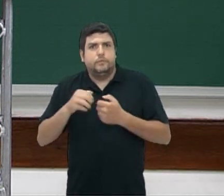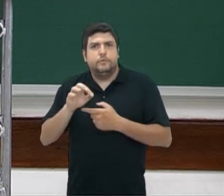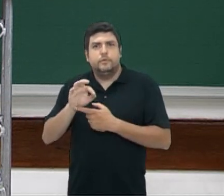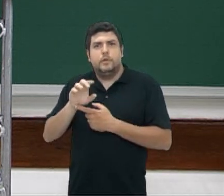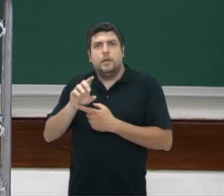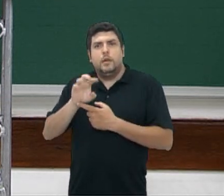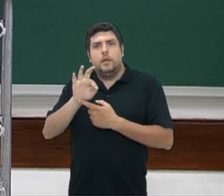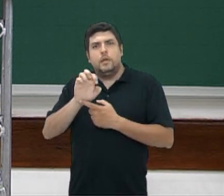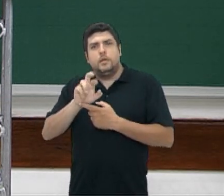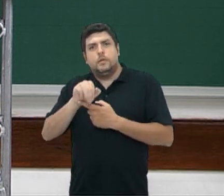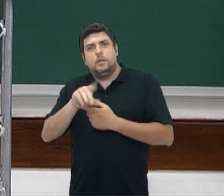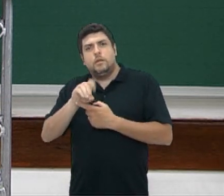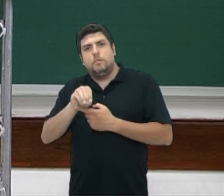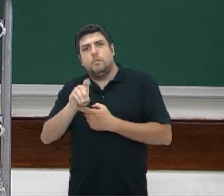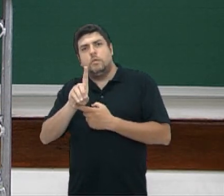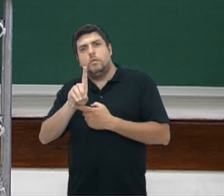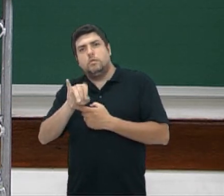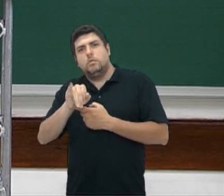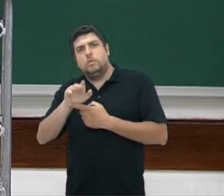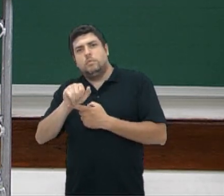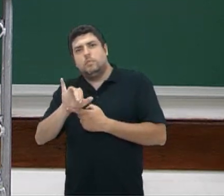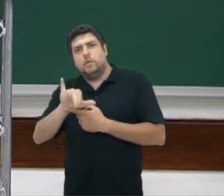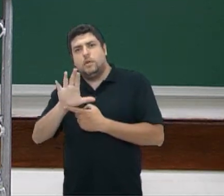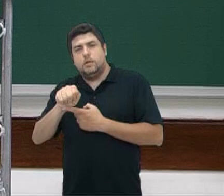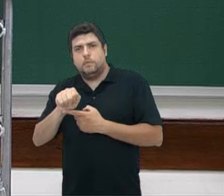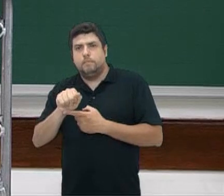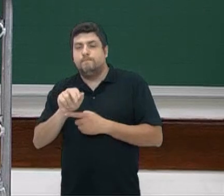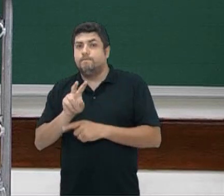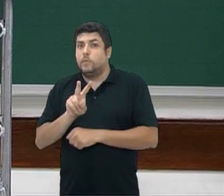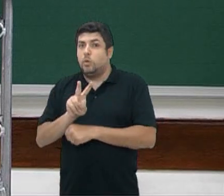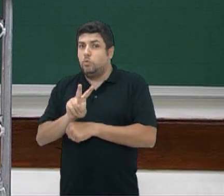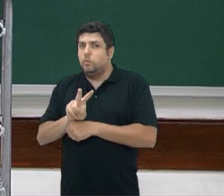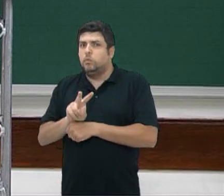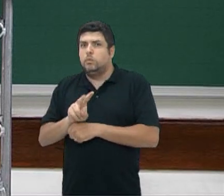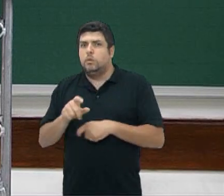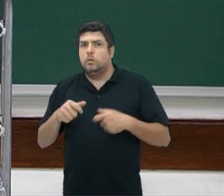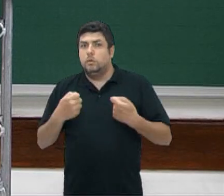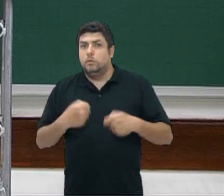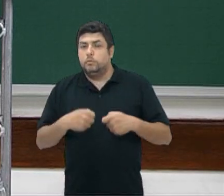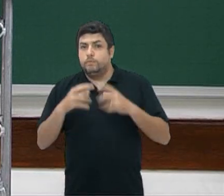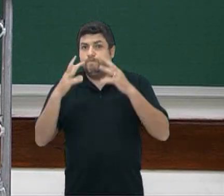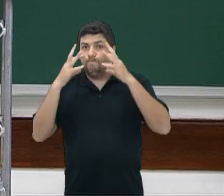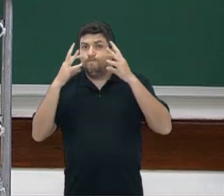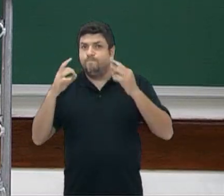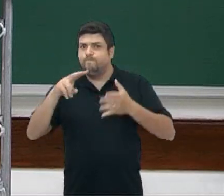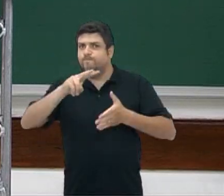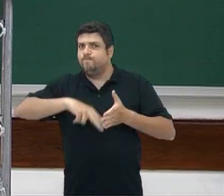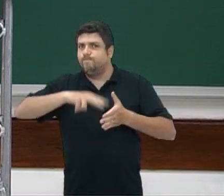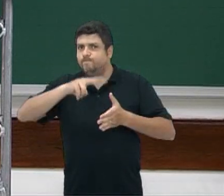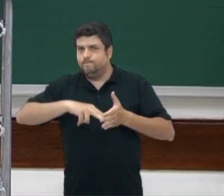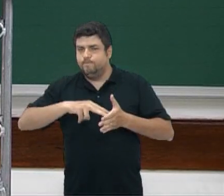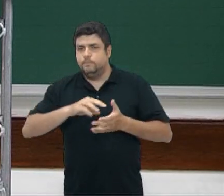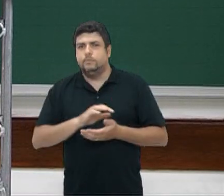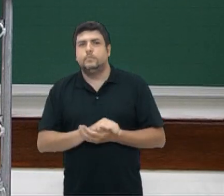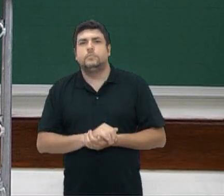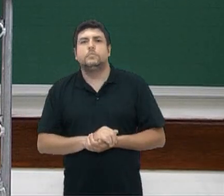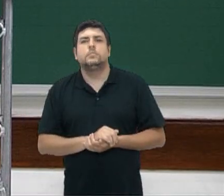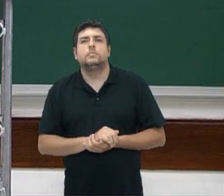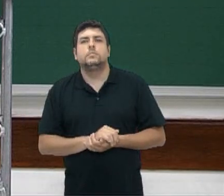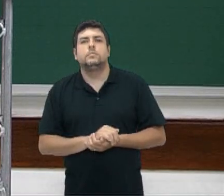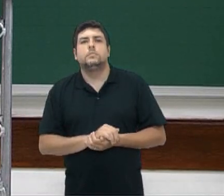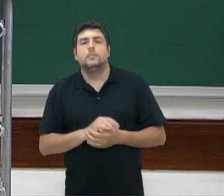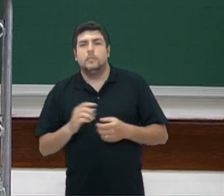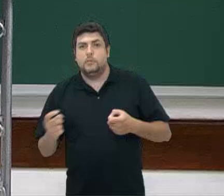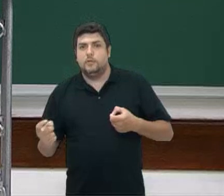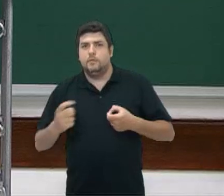vêm a aparecer, que pode deixar uma situação errônea. Então, um pouco de cautela dentro desse contexto, certo? Então, vamos ali,